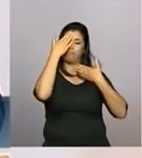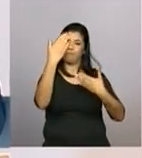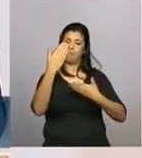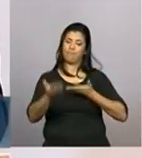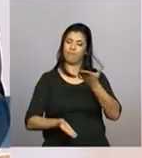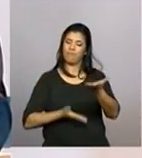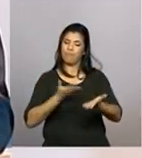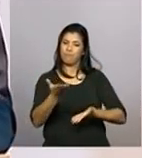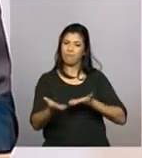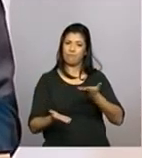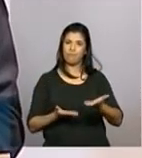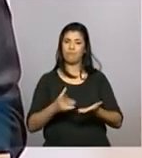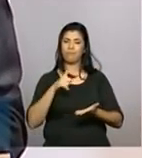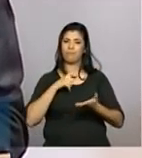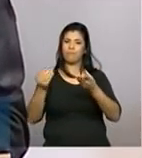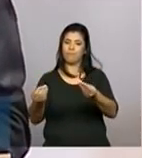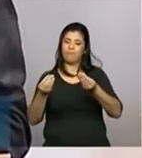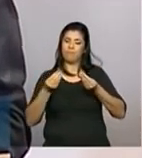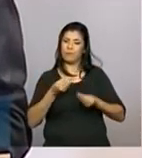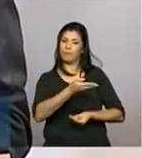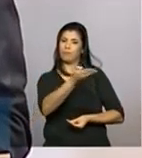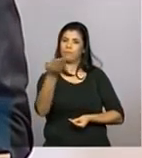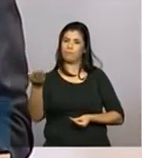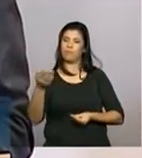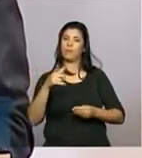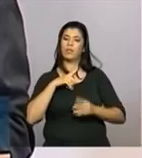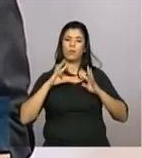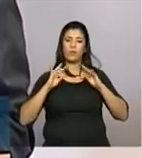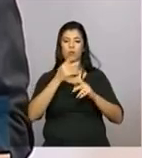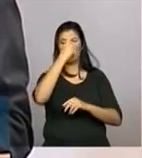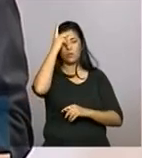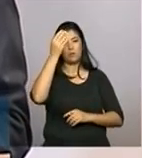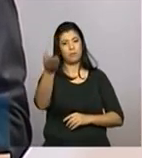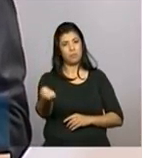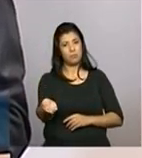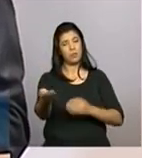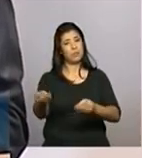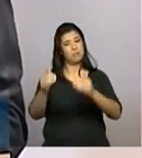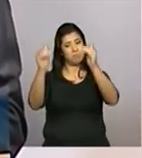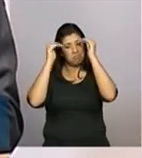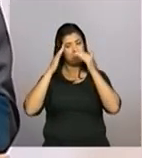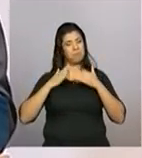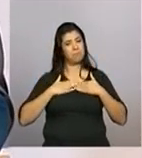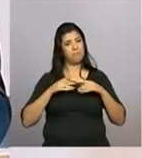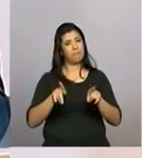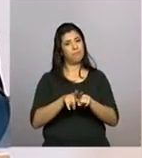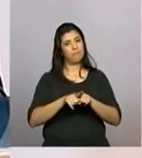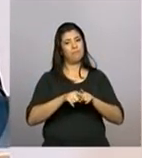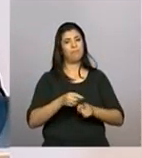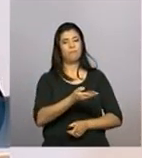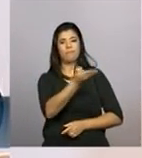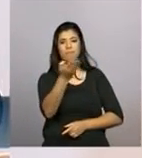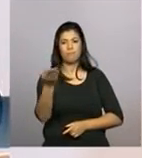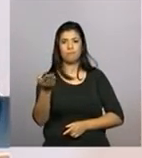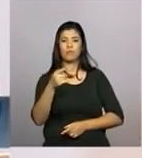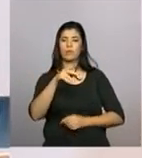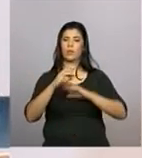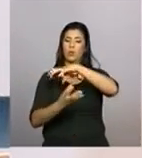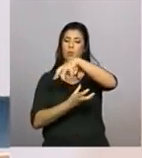tratamento que me foi dispensado por vocês todos e quero dizer a todos vocês dos